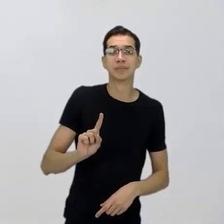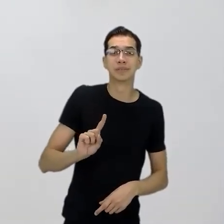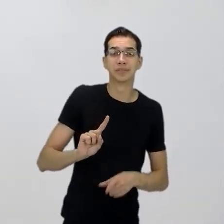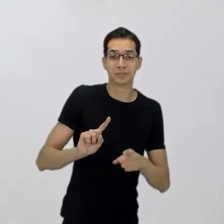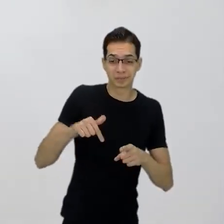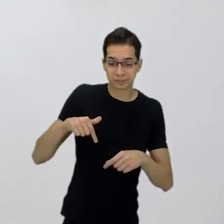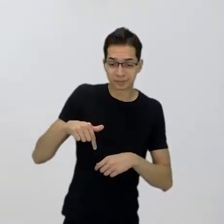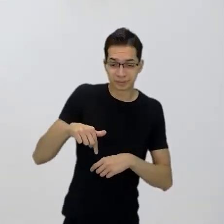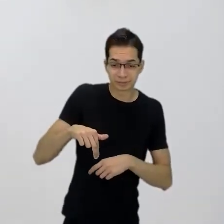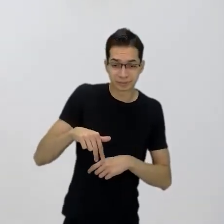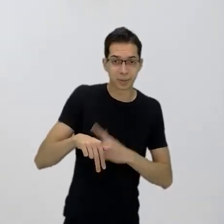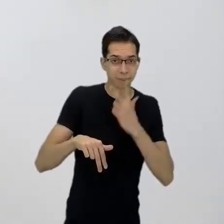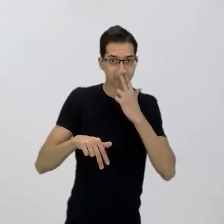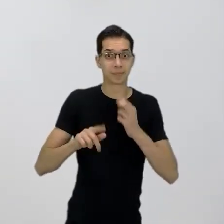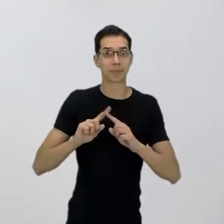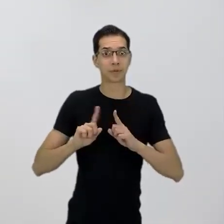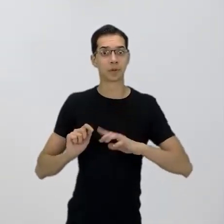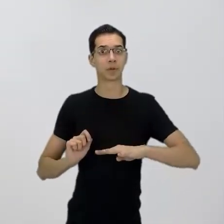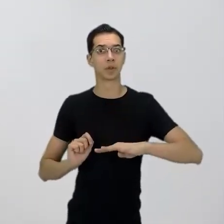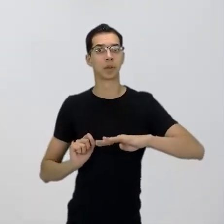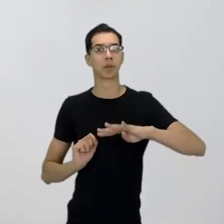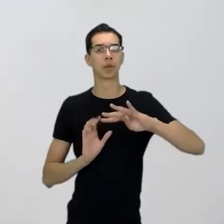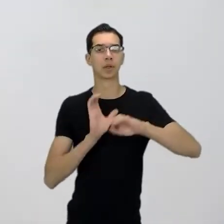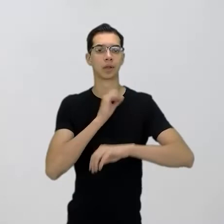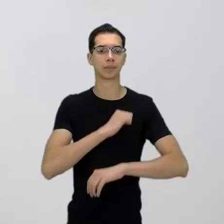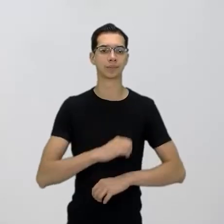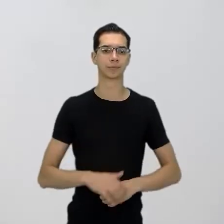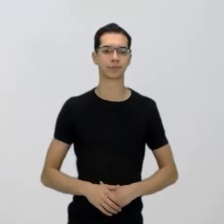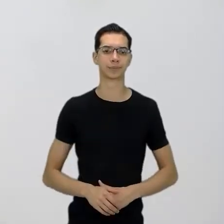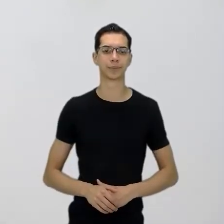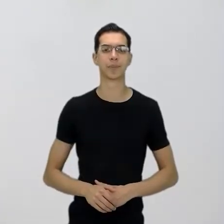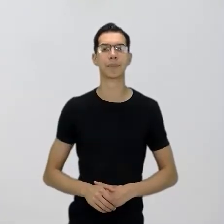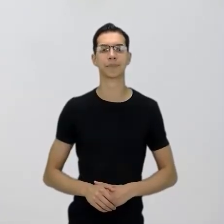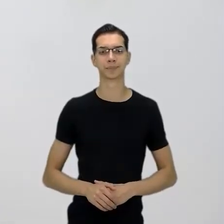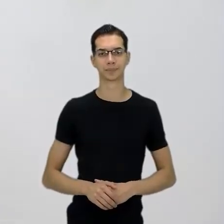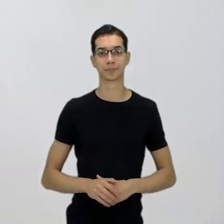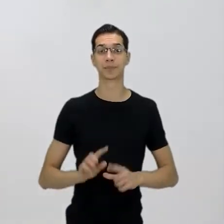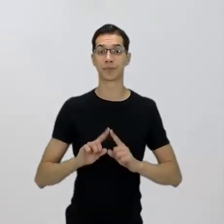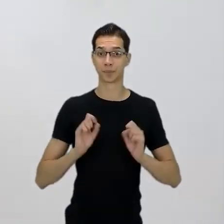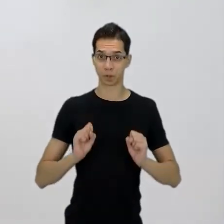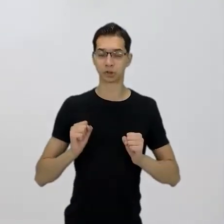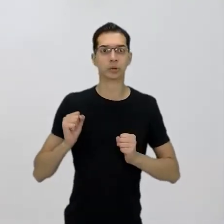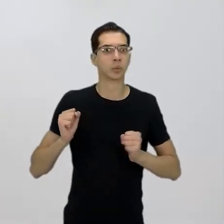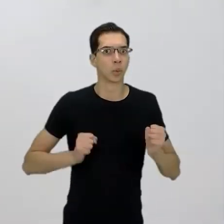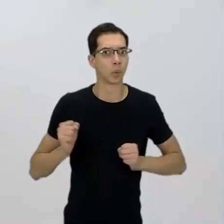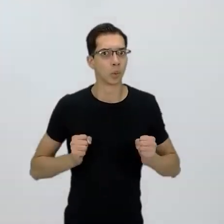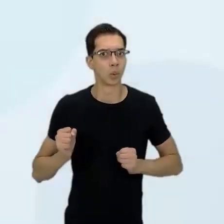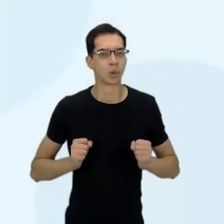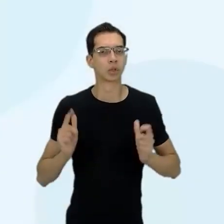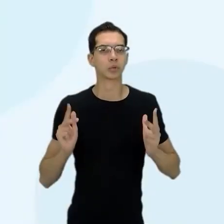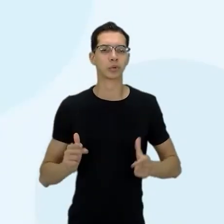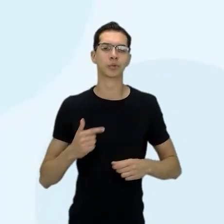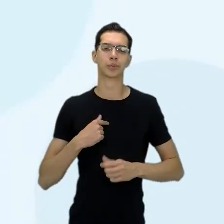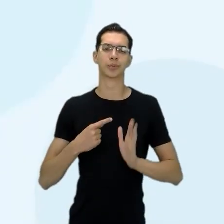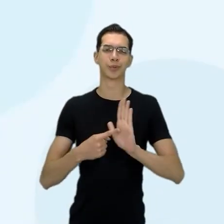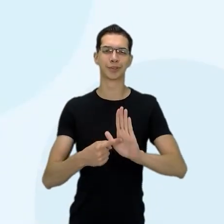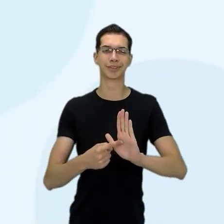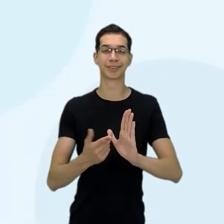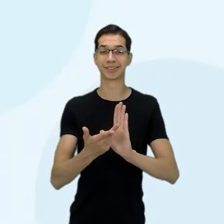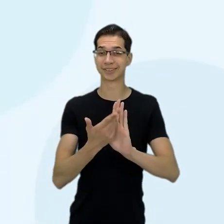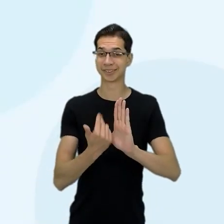velocidade, na direção da velocidade da escada rolante. É o que eu estou mostrando para você aí no desenho. Volta para lá, ó. Tá vendo?